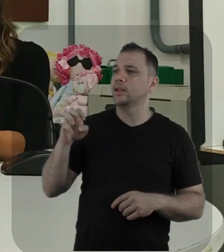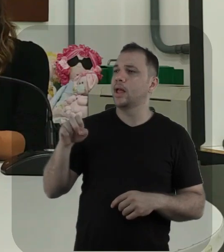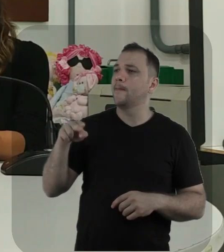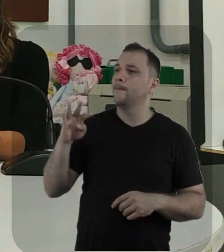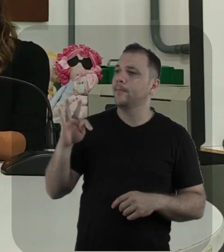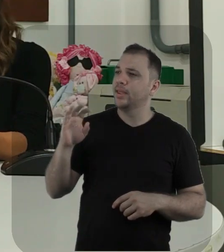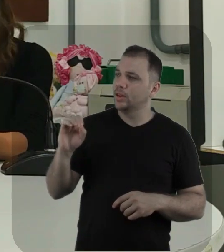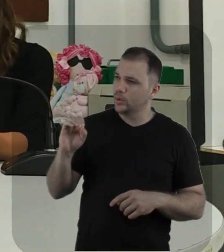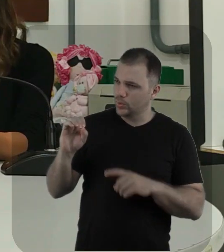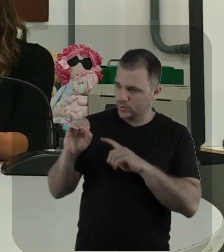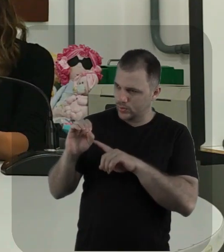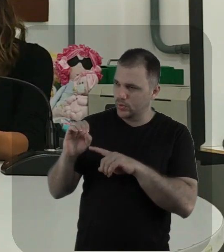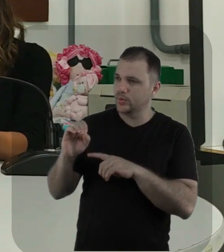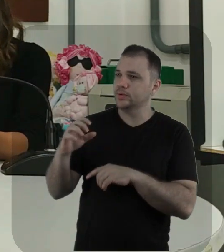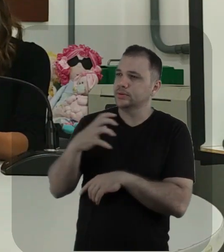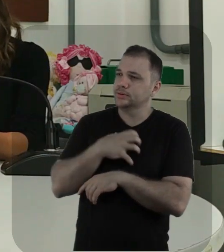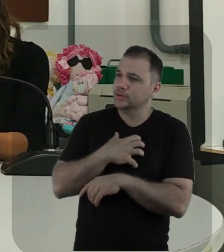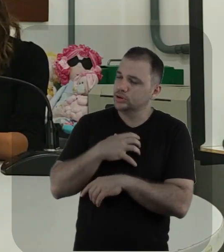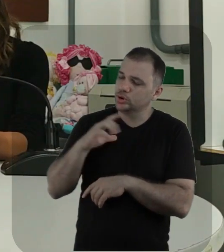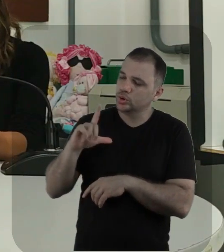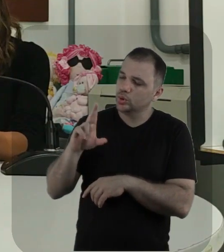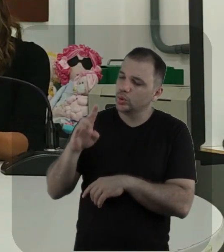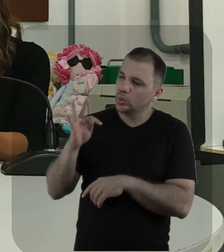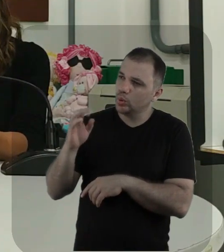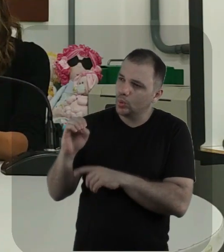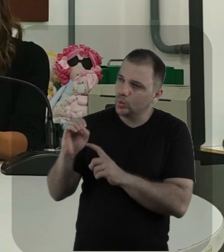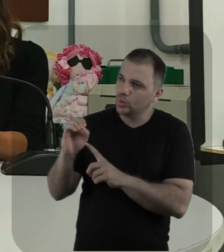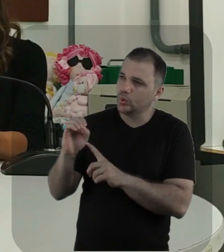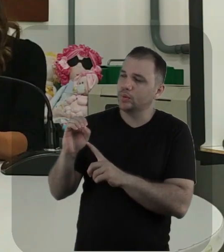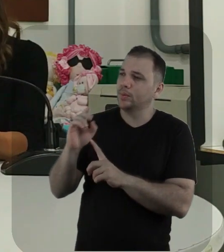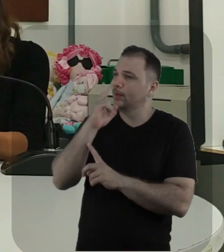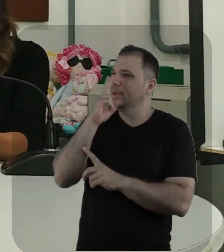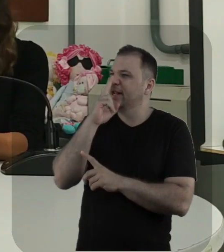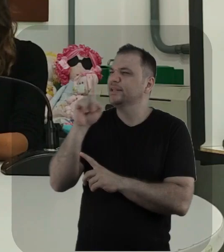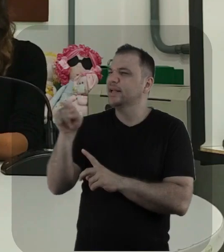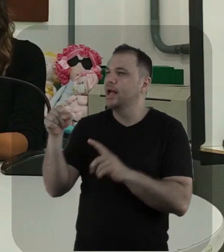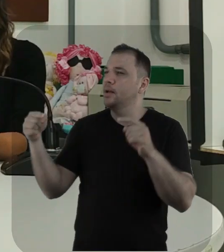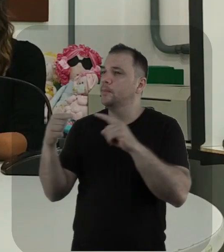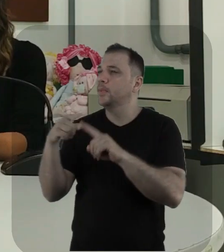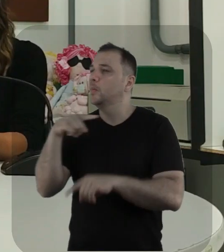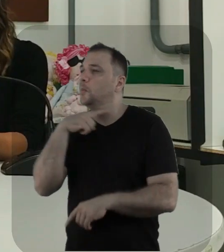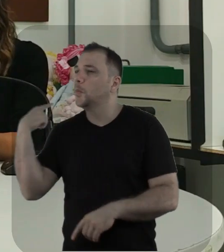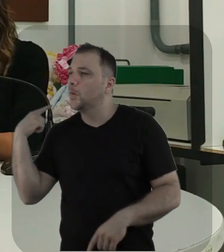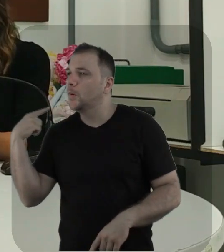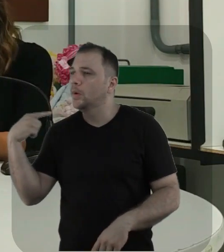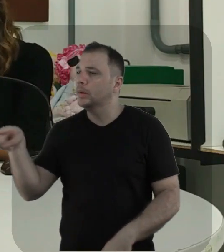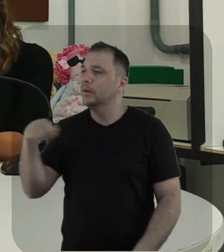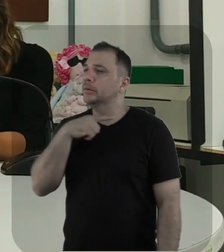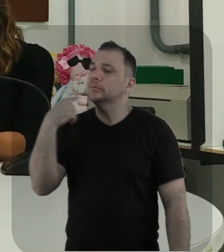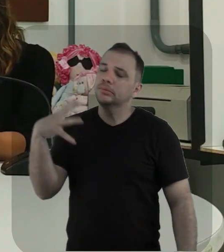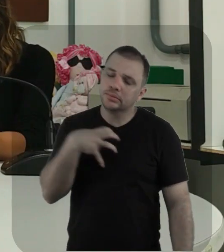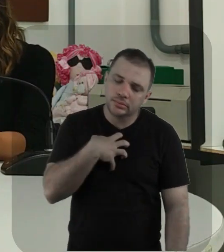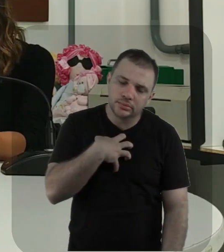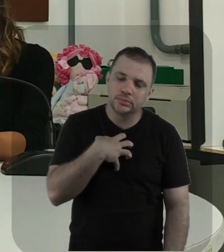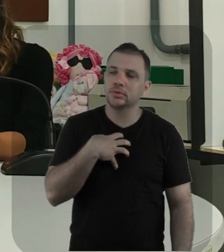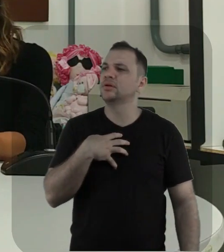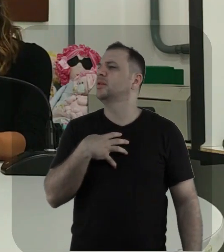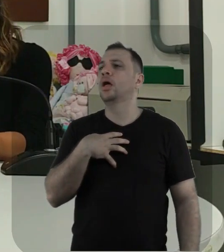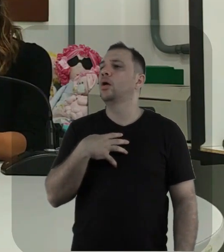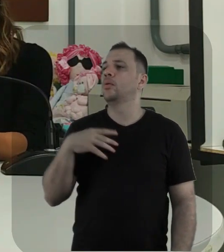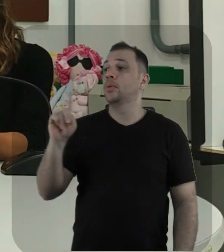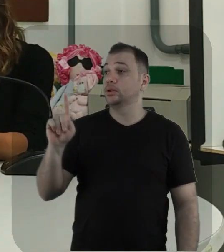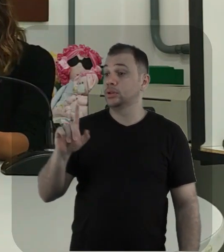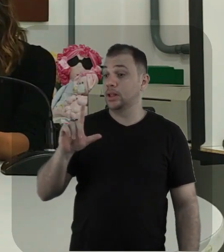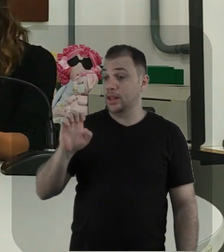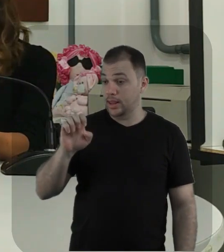da morte. Mas não é a morte não é só a perda corpórea de alguém, né? Esse processo de enlutamento, ele diz